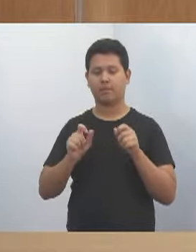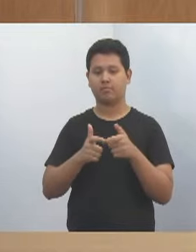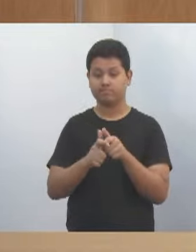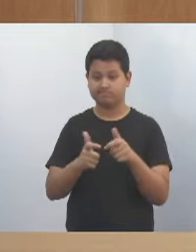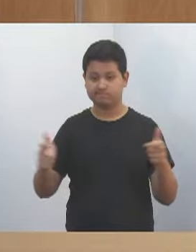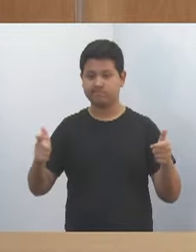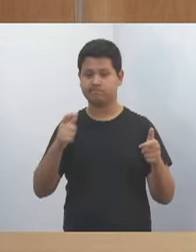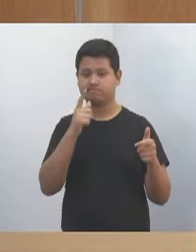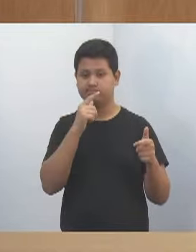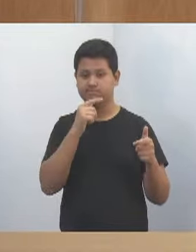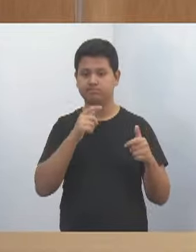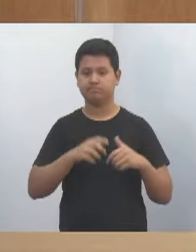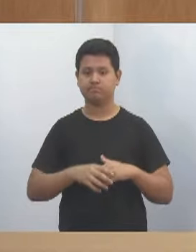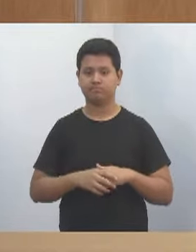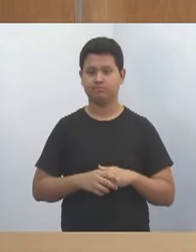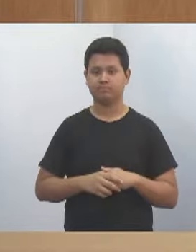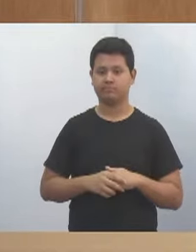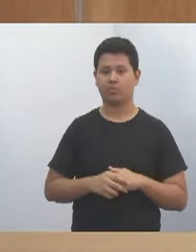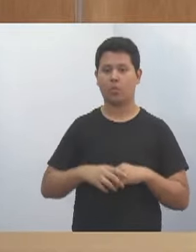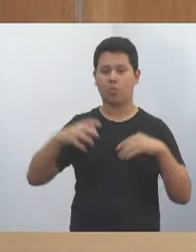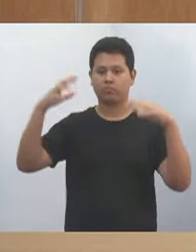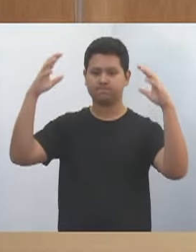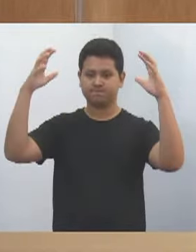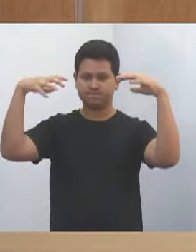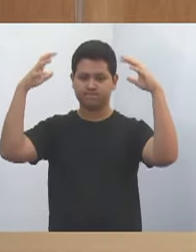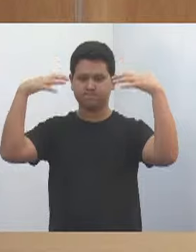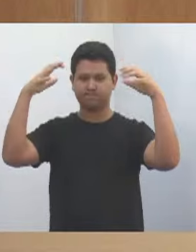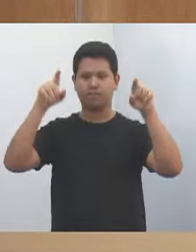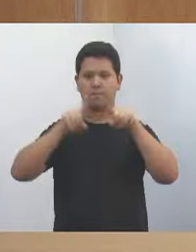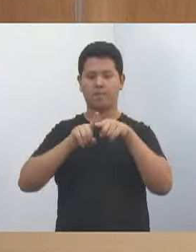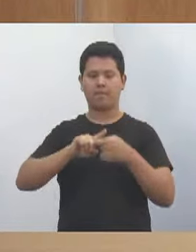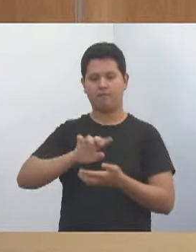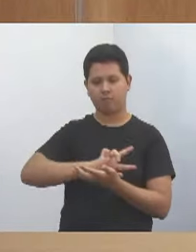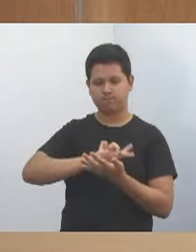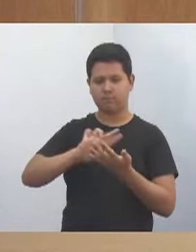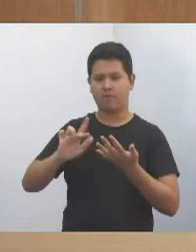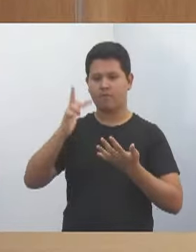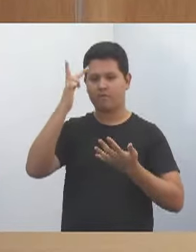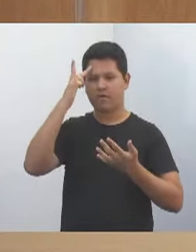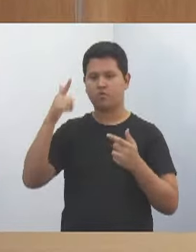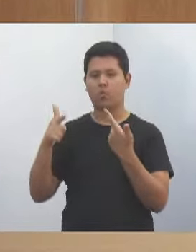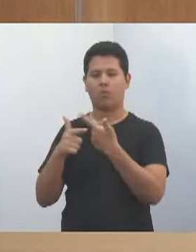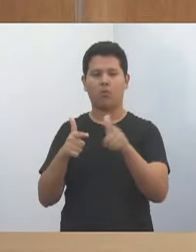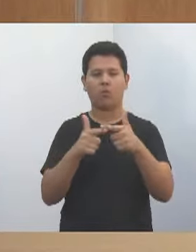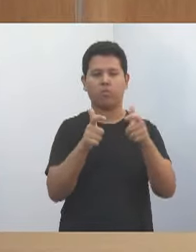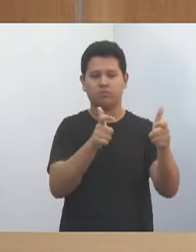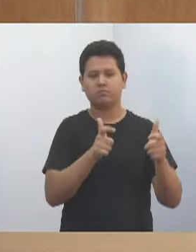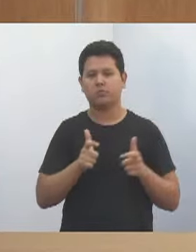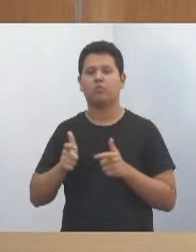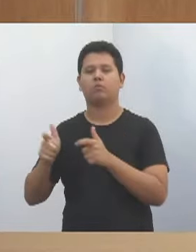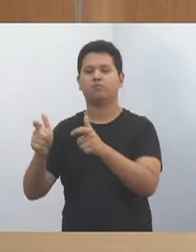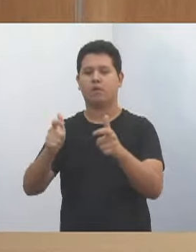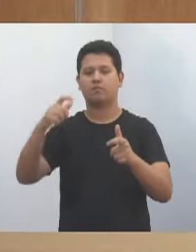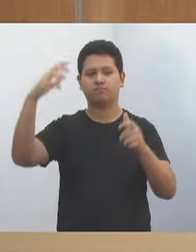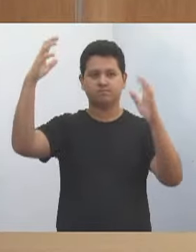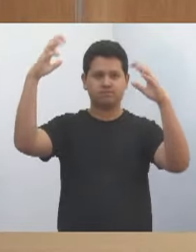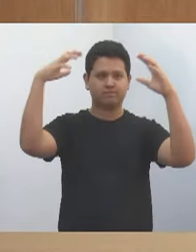aumentado demasiadamente o volume das chuvas, o que vem ocasionando grandes enchentes em vários locais no nosso